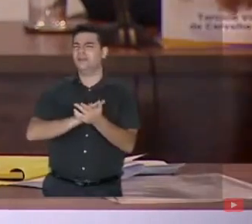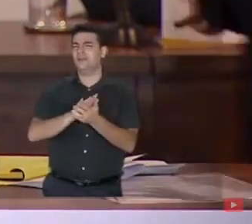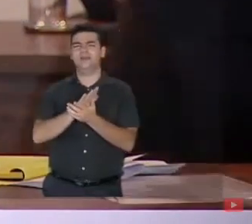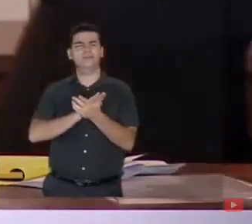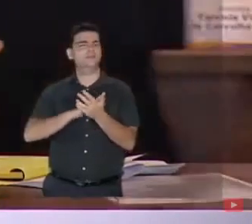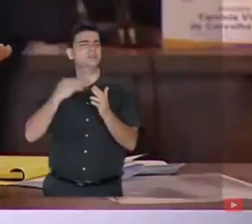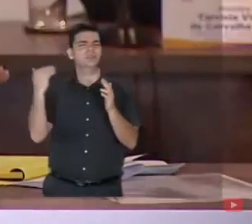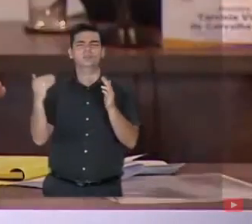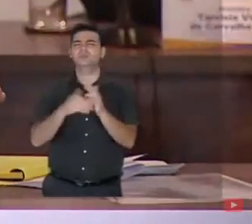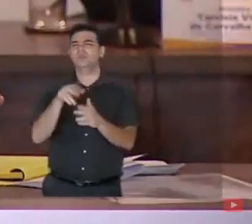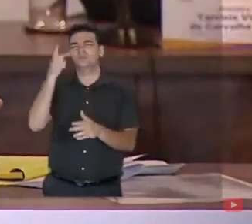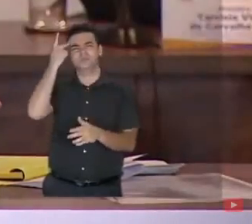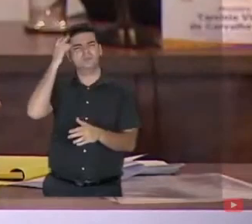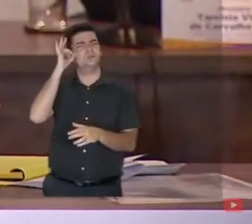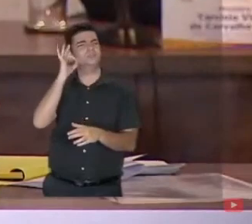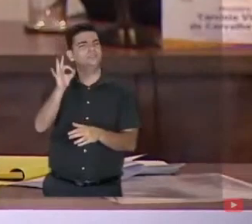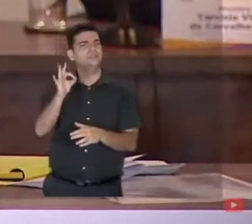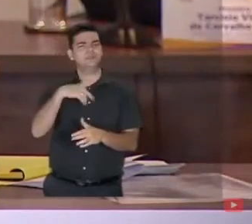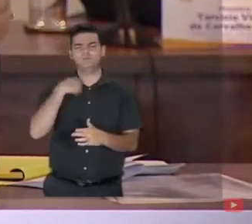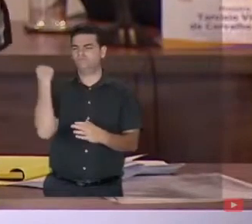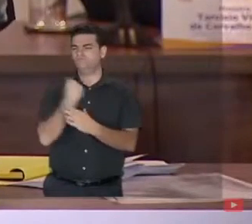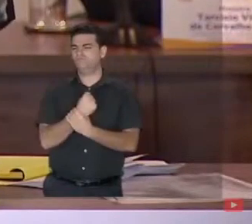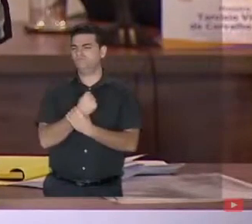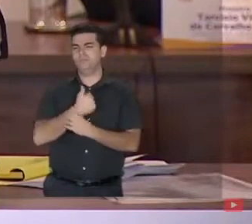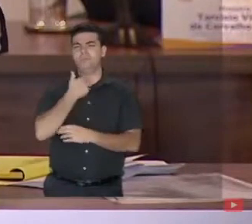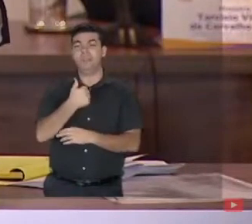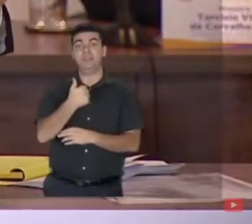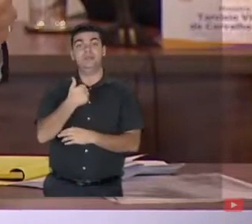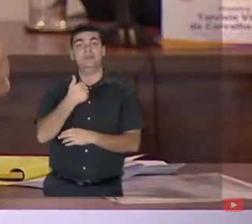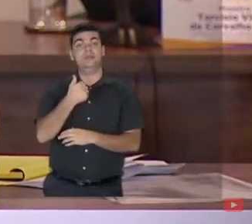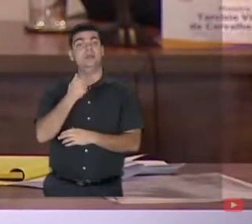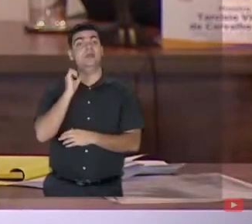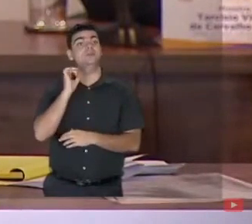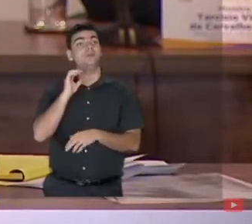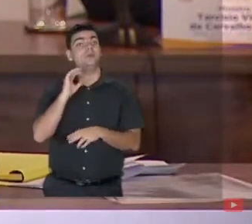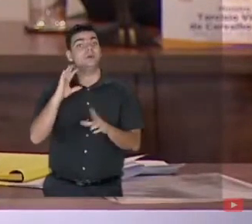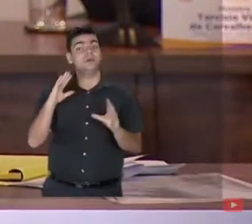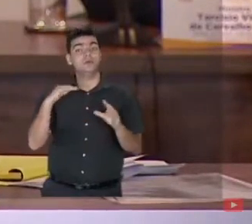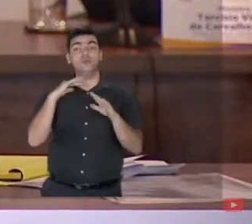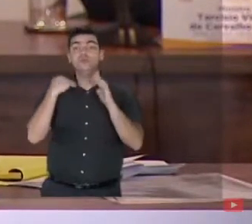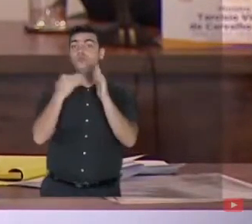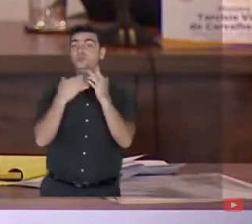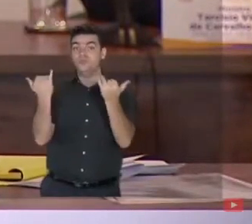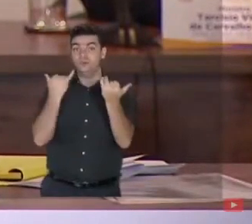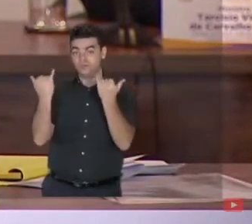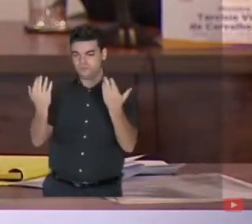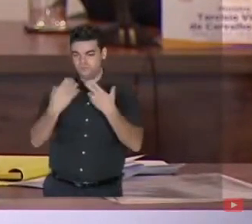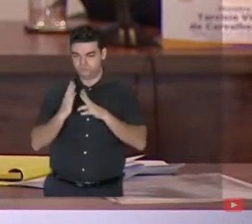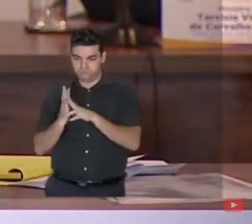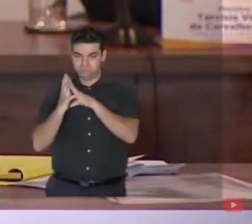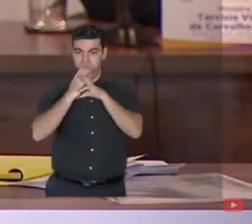Paulo, os dados chegaram aqui com integridade plena. Portanto, foi um problema de totalização e de divulgação.